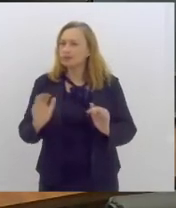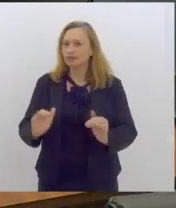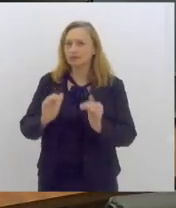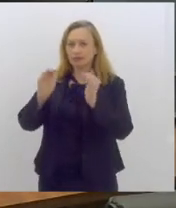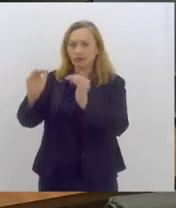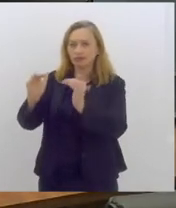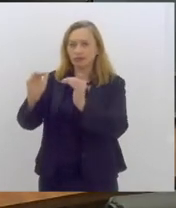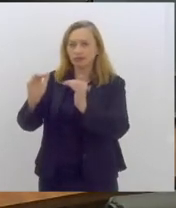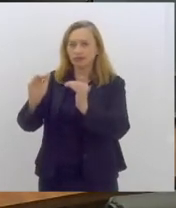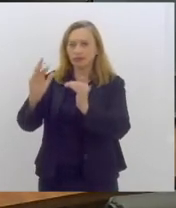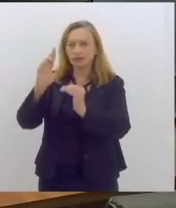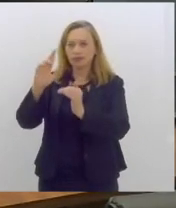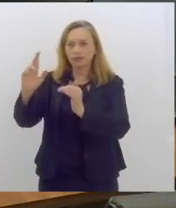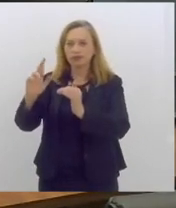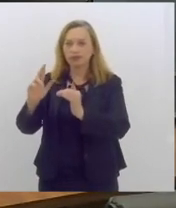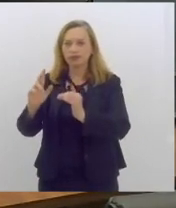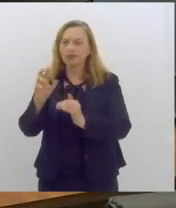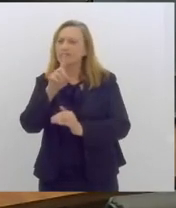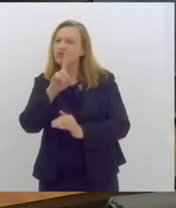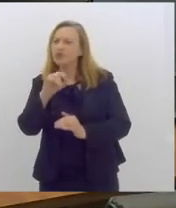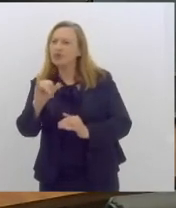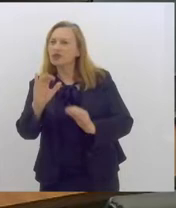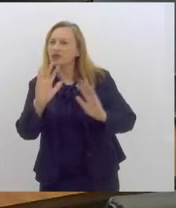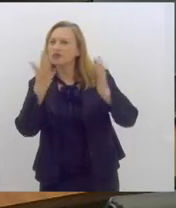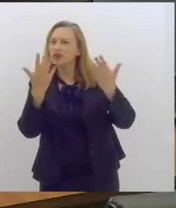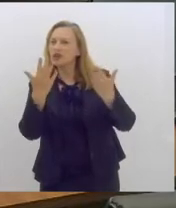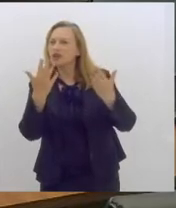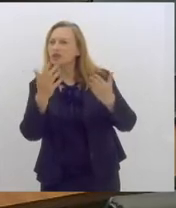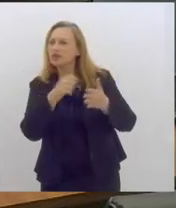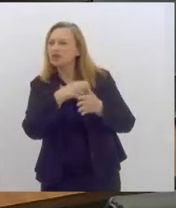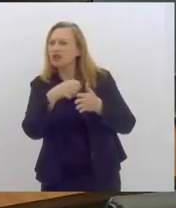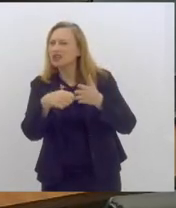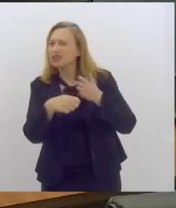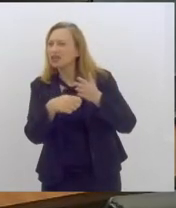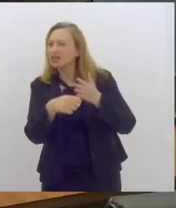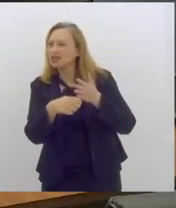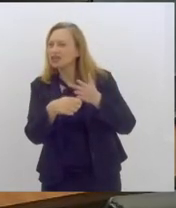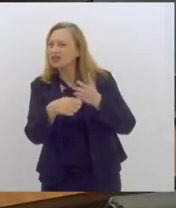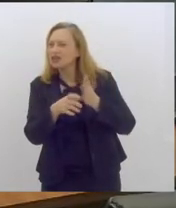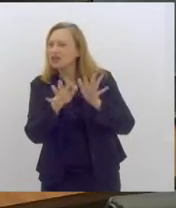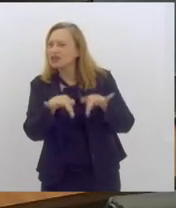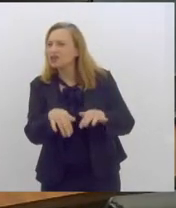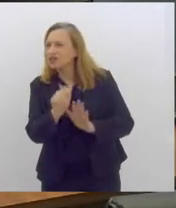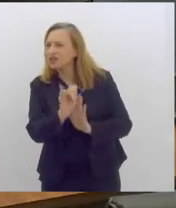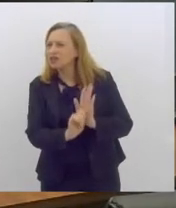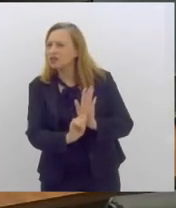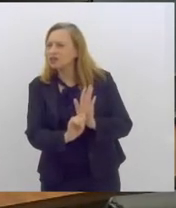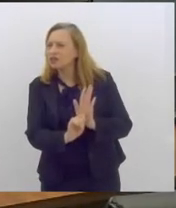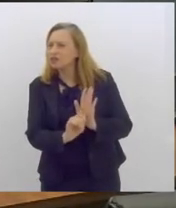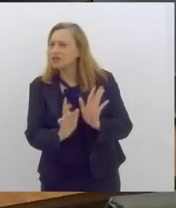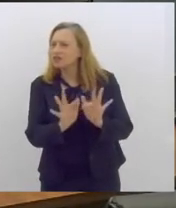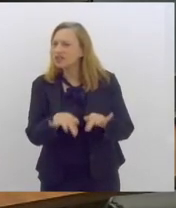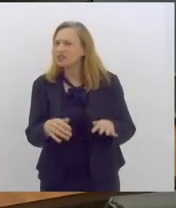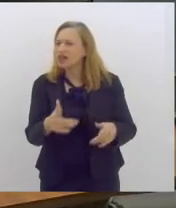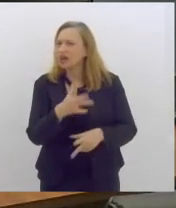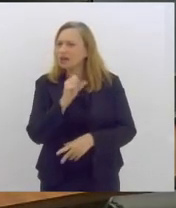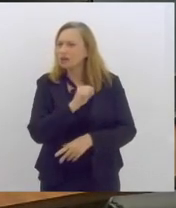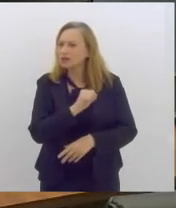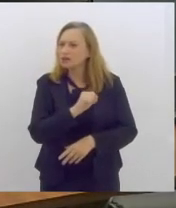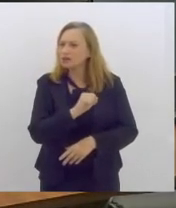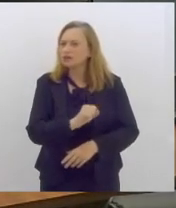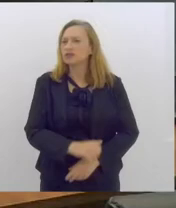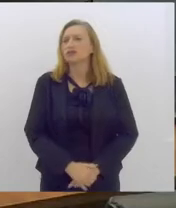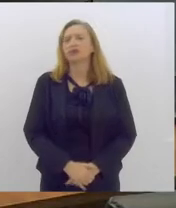porque é data comemorativa o calendário de forma final de redação para gente matar Loka